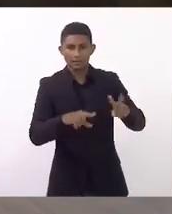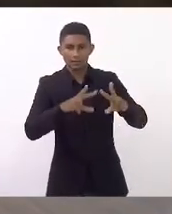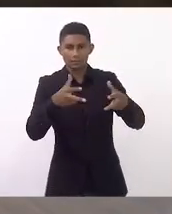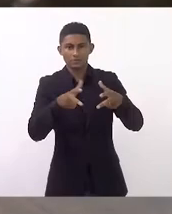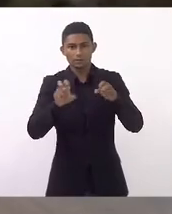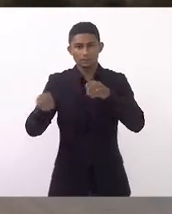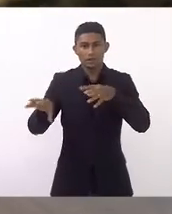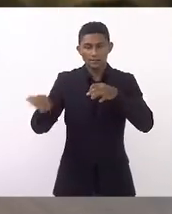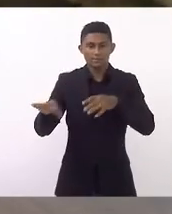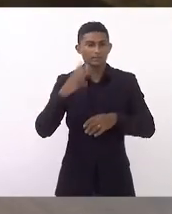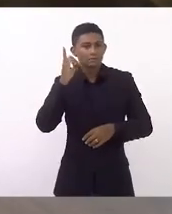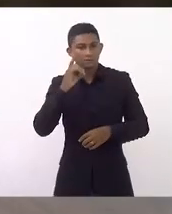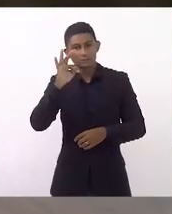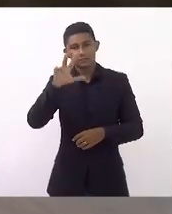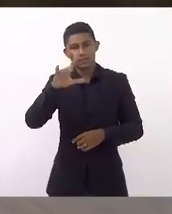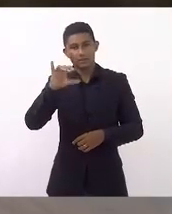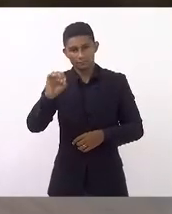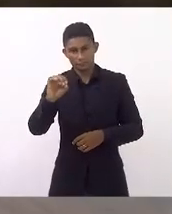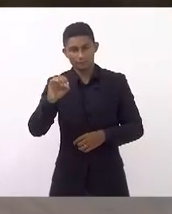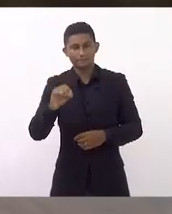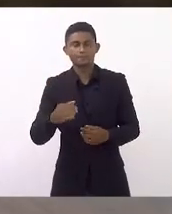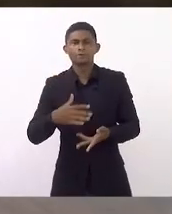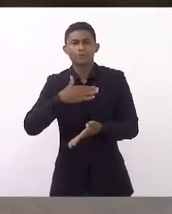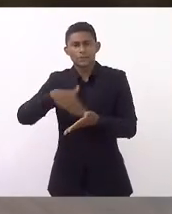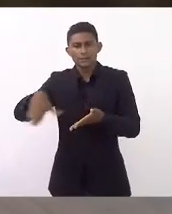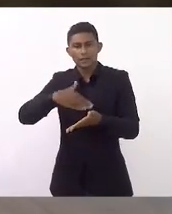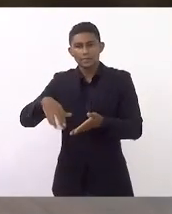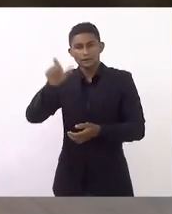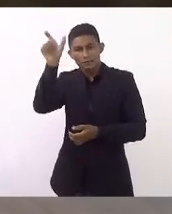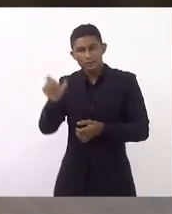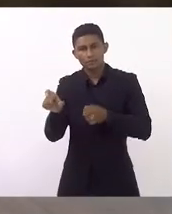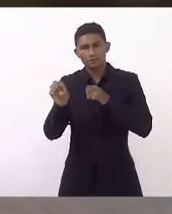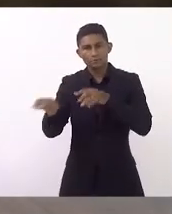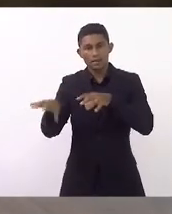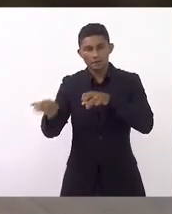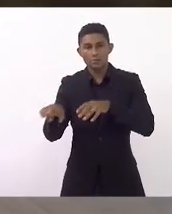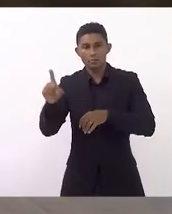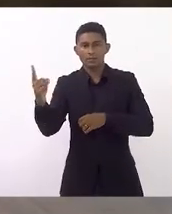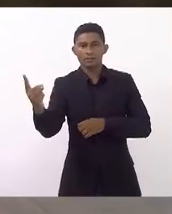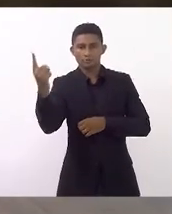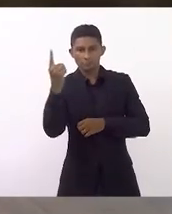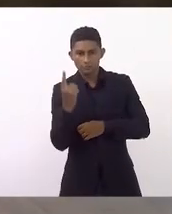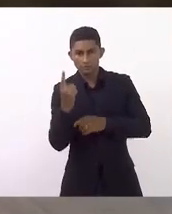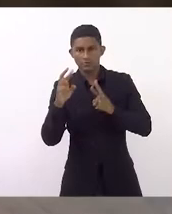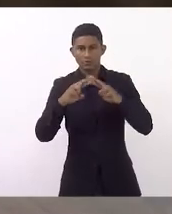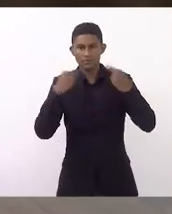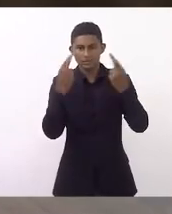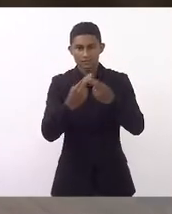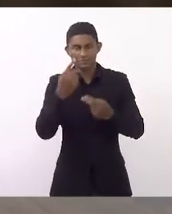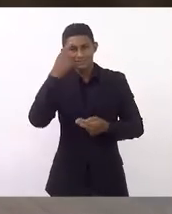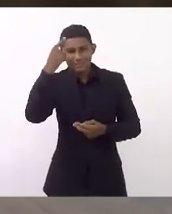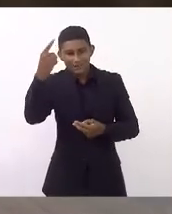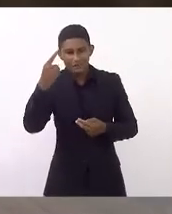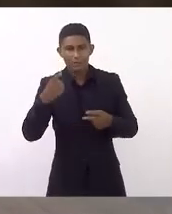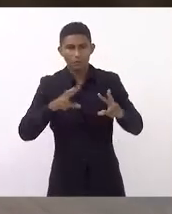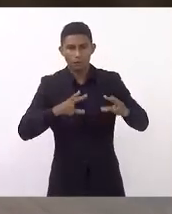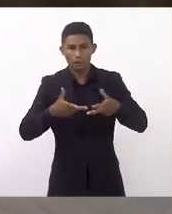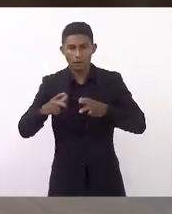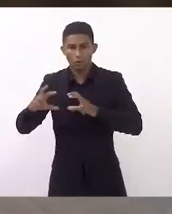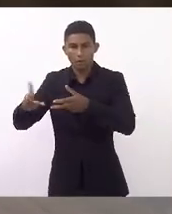Flávio Serafini. O secretário de Educação se apresentou numa audiência proposta pelas